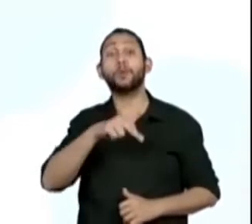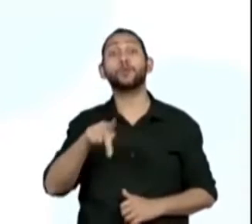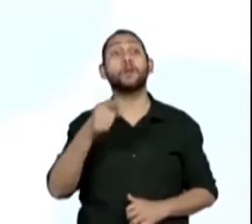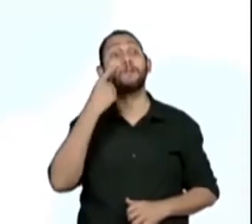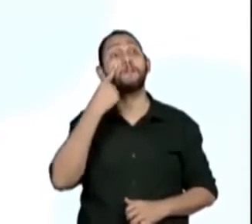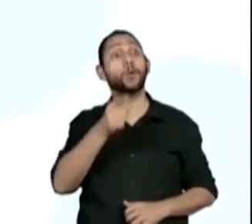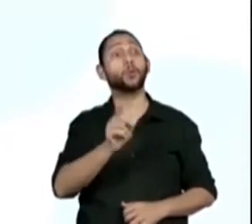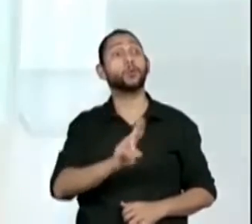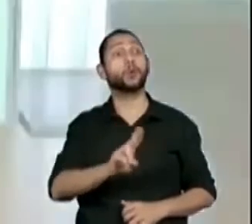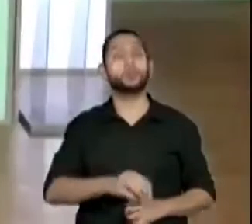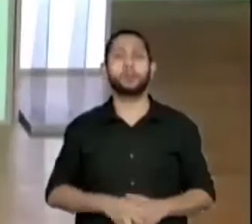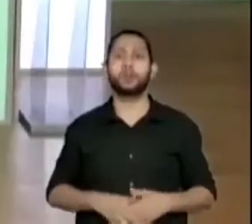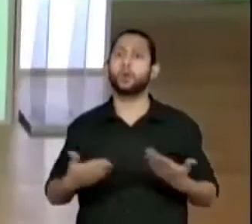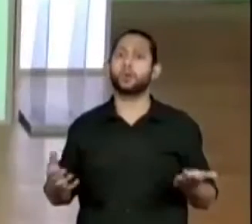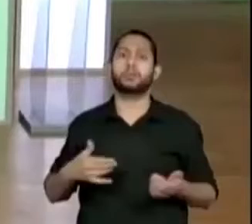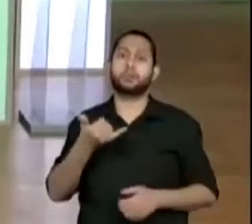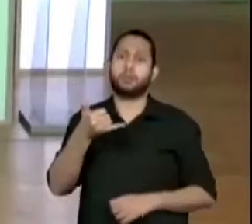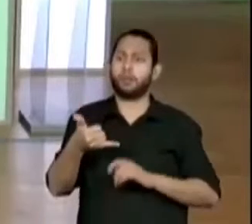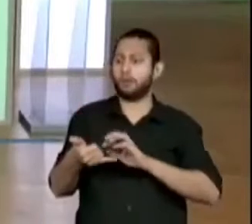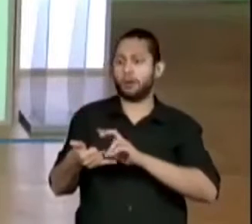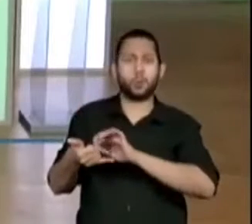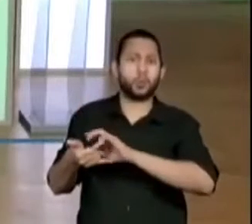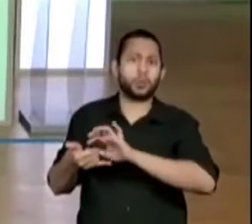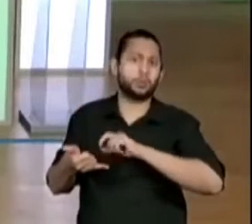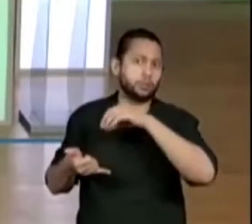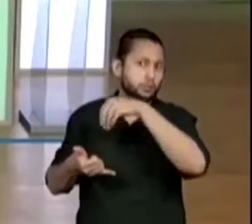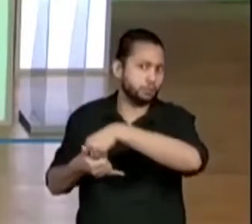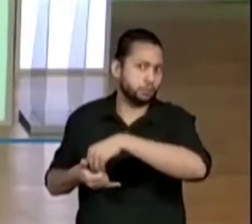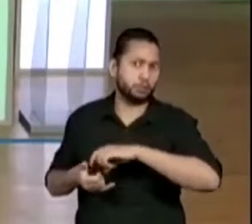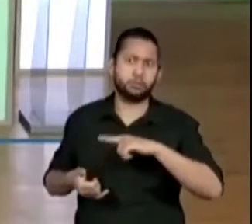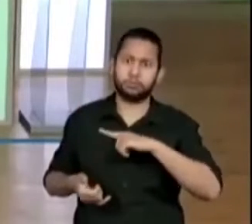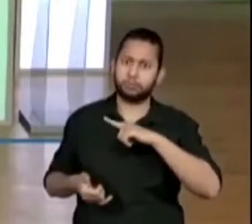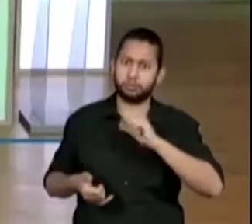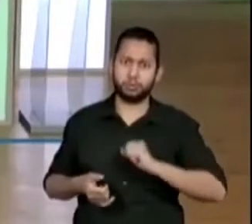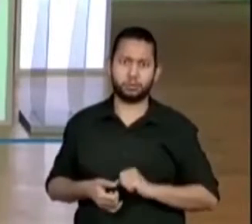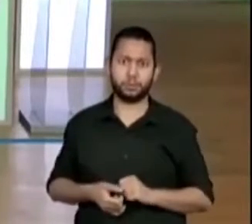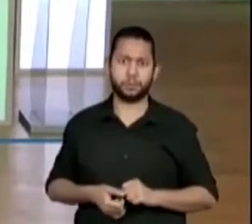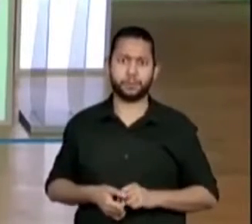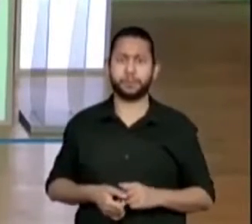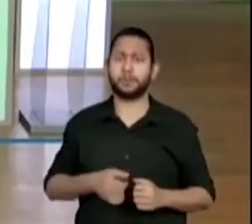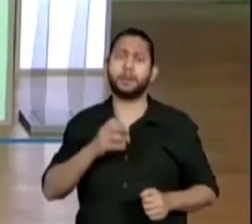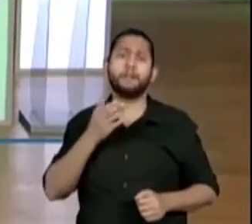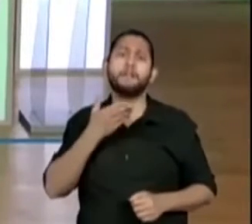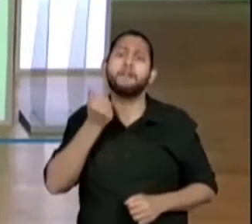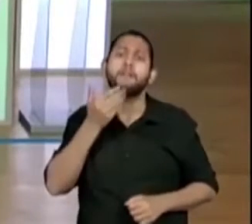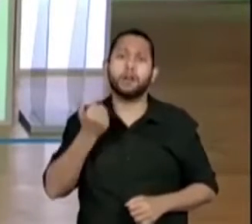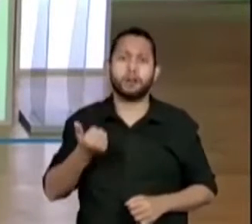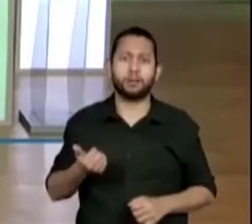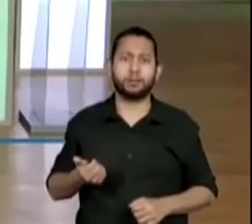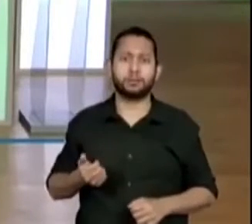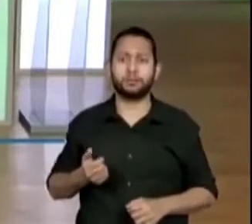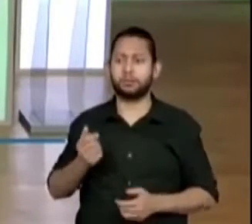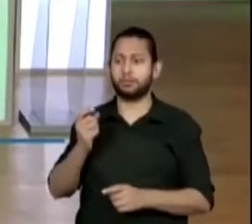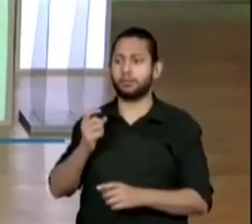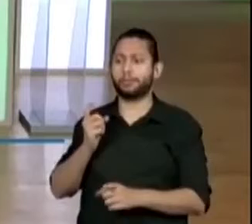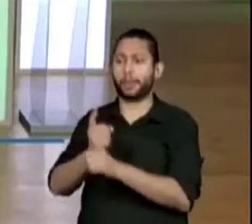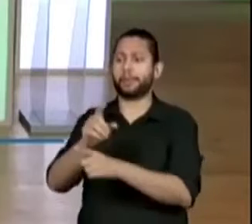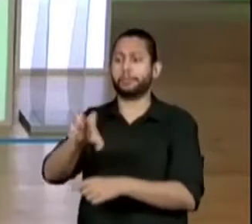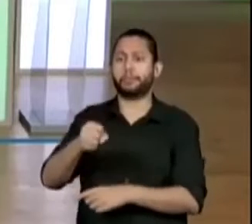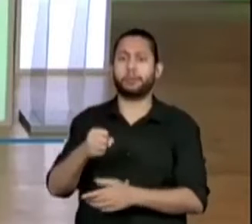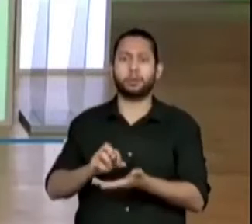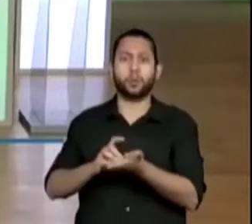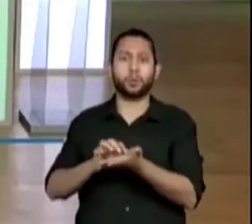aí? Hoje em dia tem calculadora no celular? Sim. Tem calculadora, é muito mais fácil hoje a gente achar uma calculadora, não é?